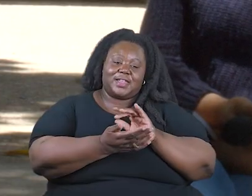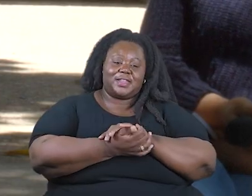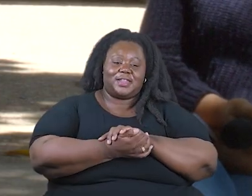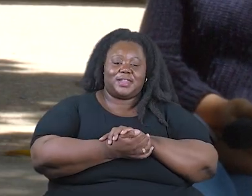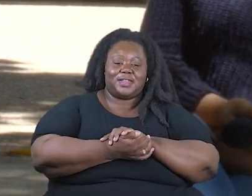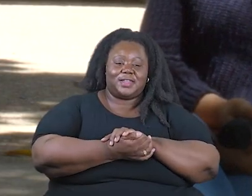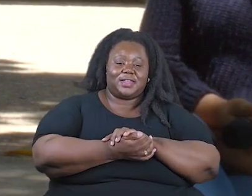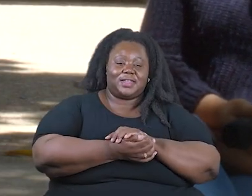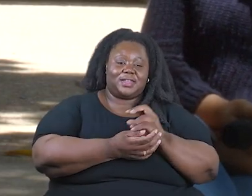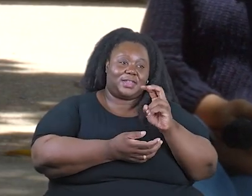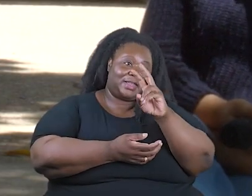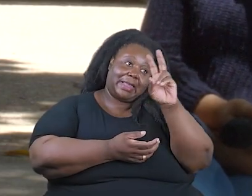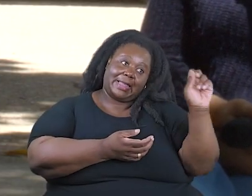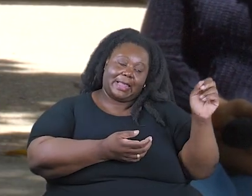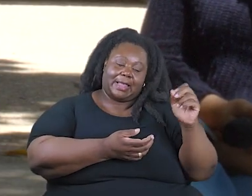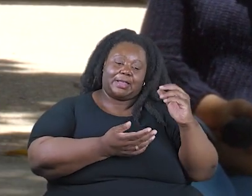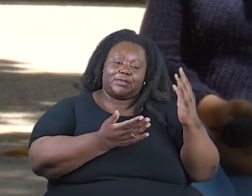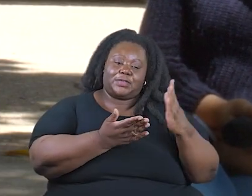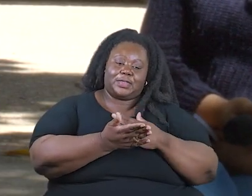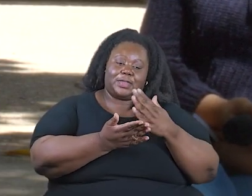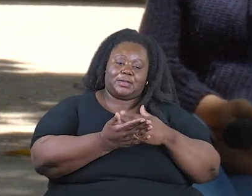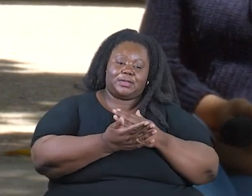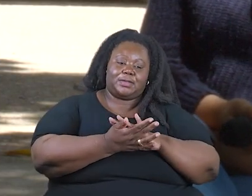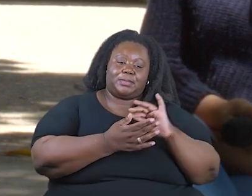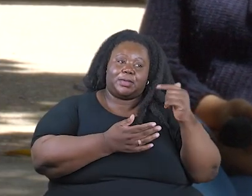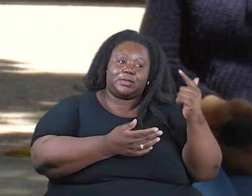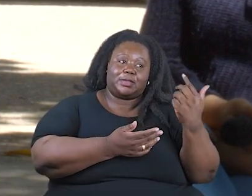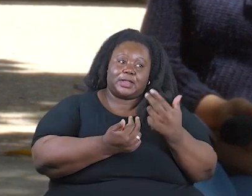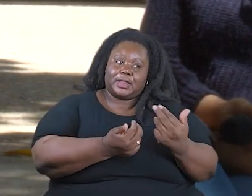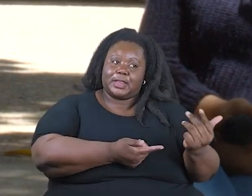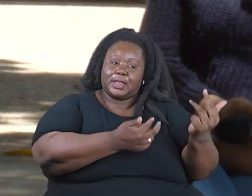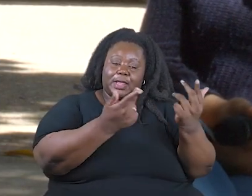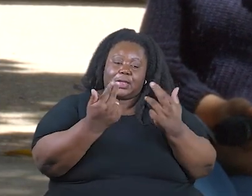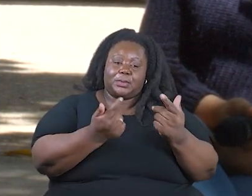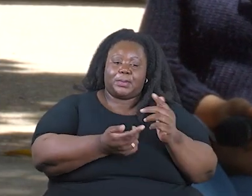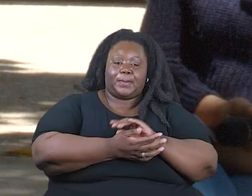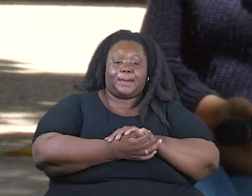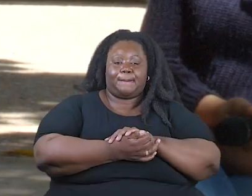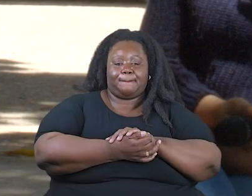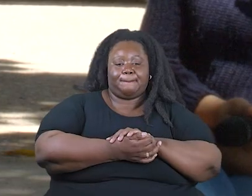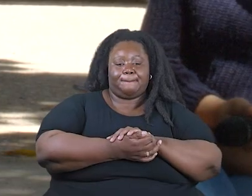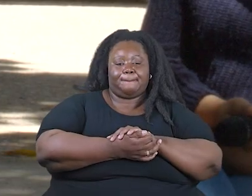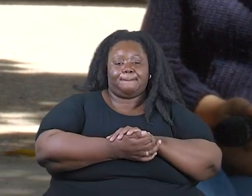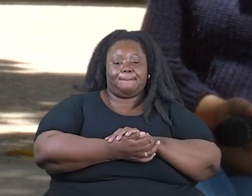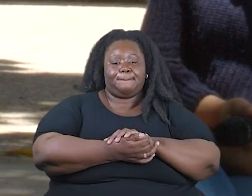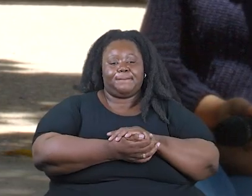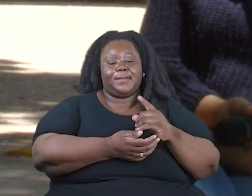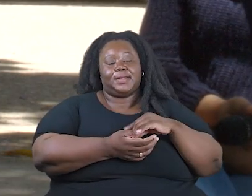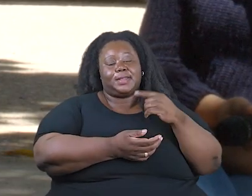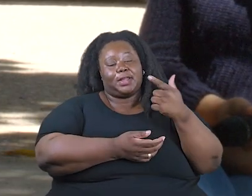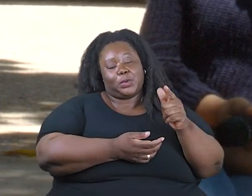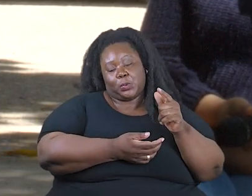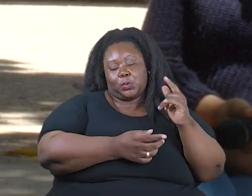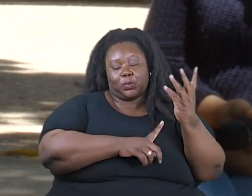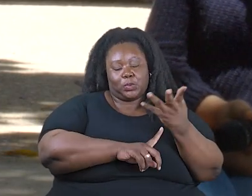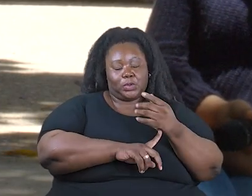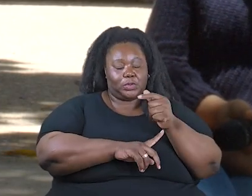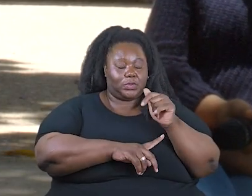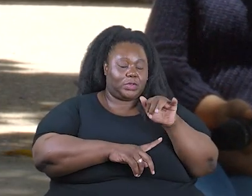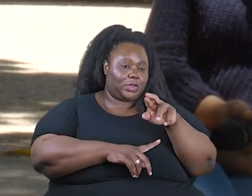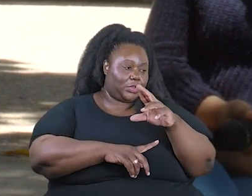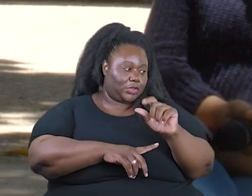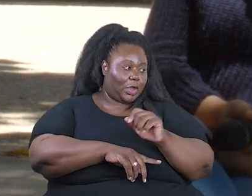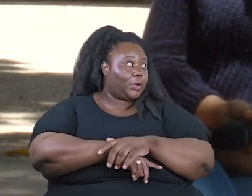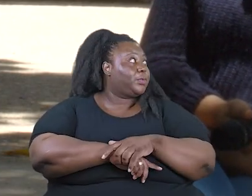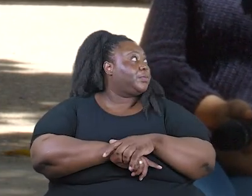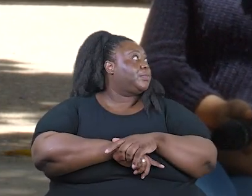real. 500 exemplares, mas não tem nenhum igual ao outro. Tem um outro artista, o Santiago